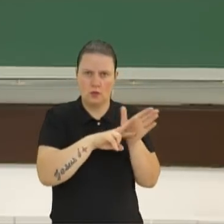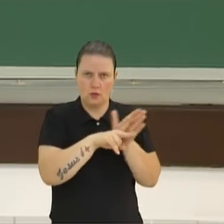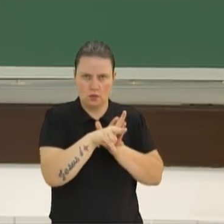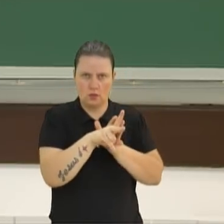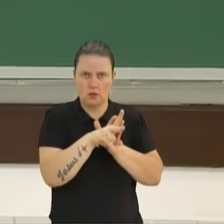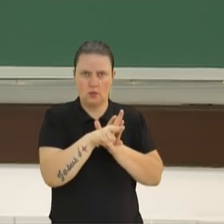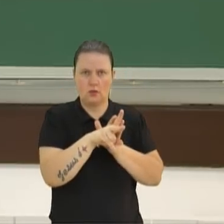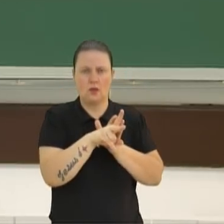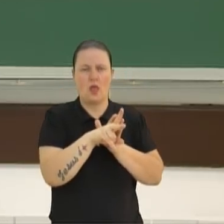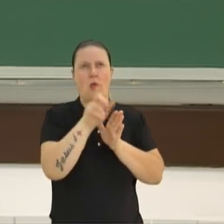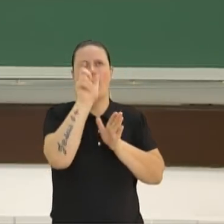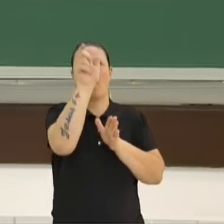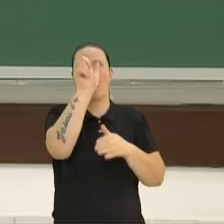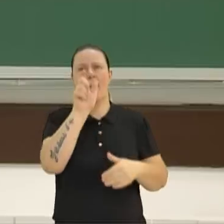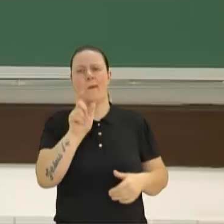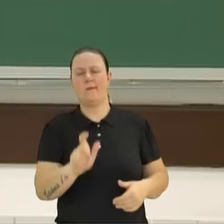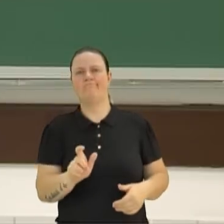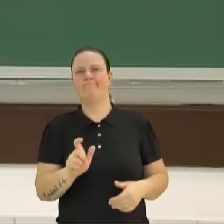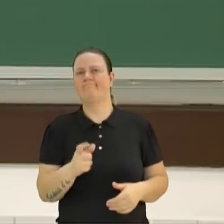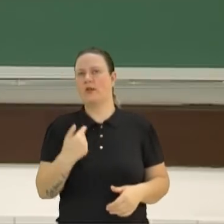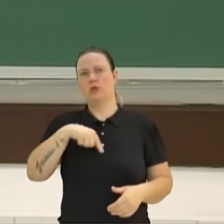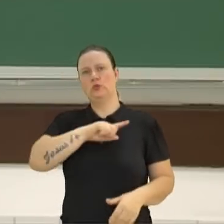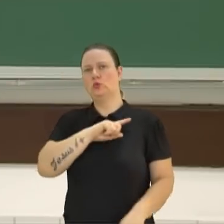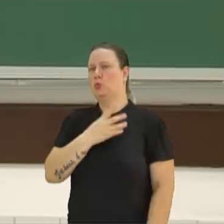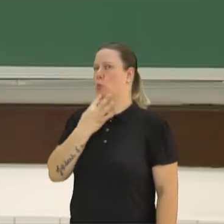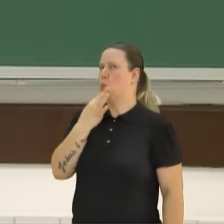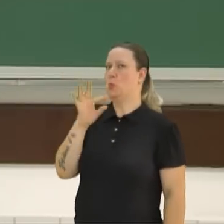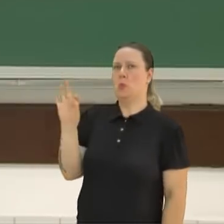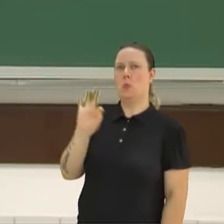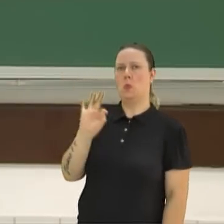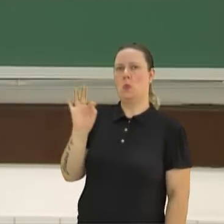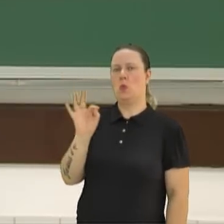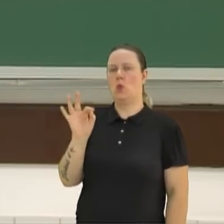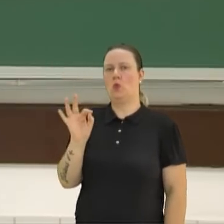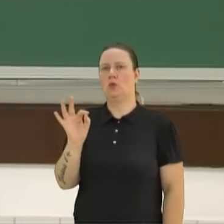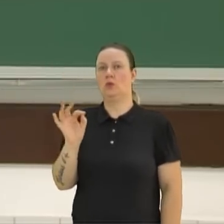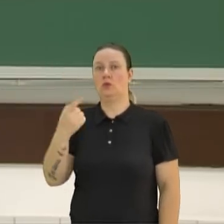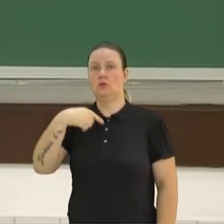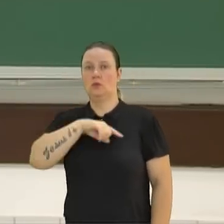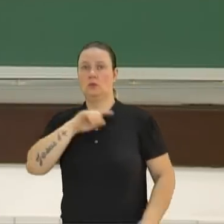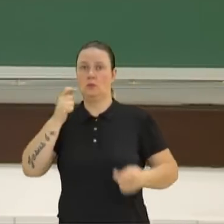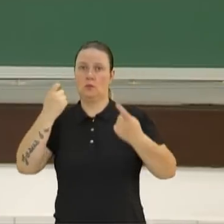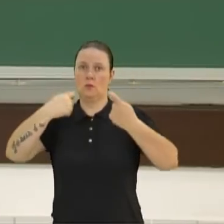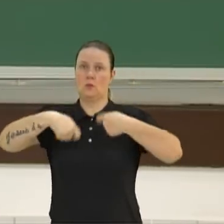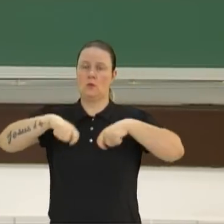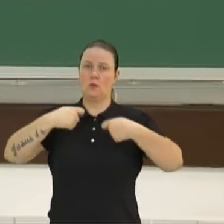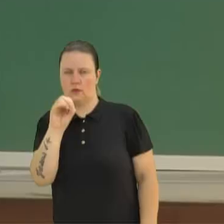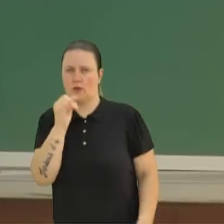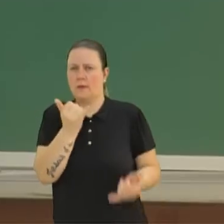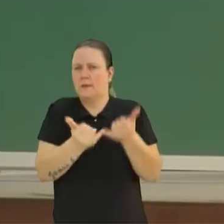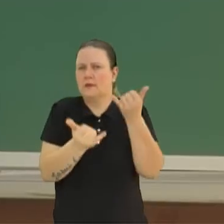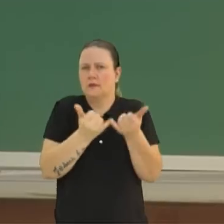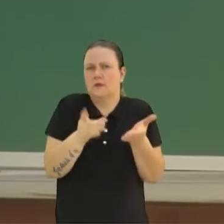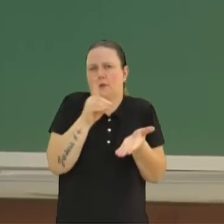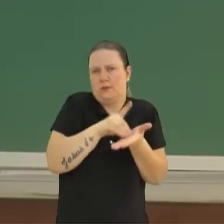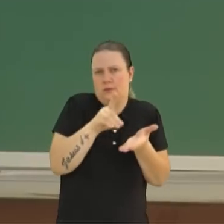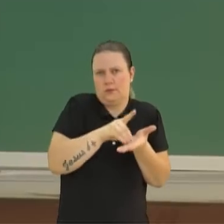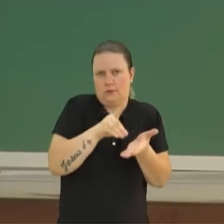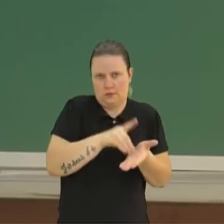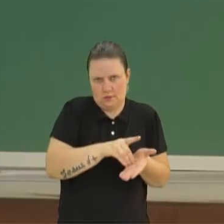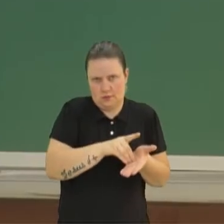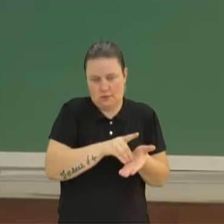cotidiano. Esses termos técnicos precisam fazer parte do nosso cotidiano quando nós precisamos estudar essa